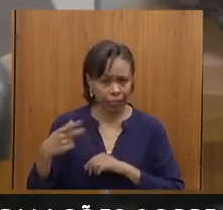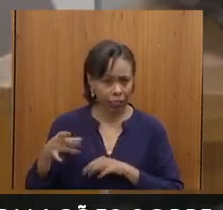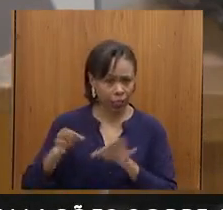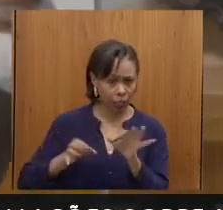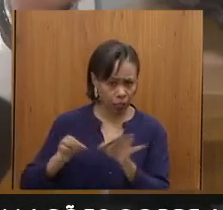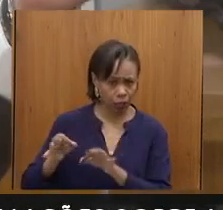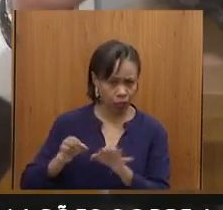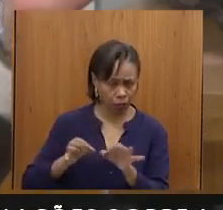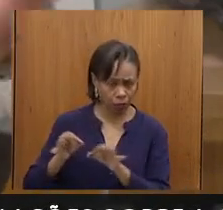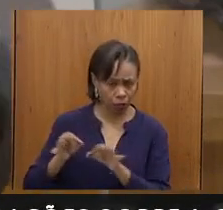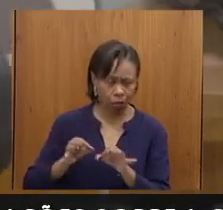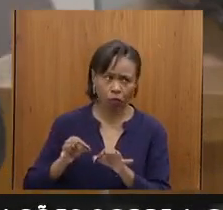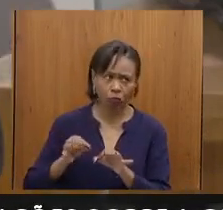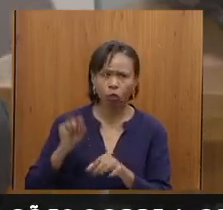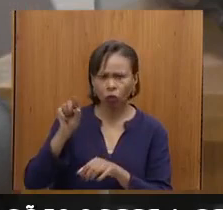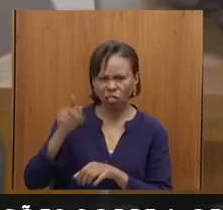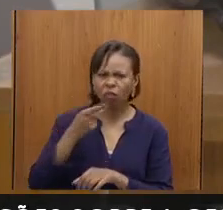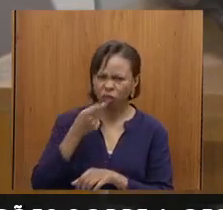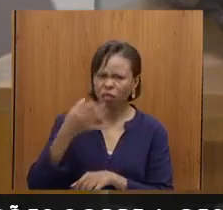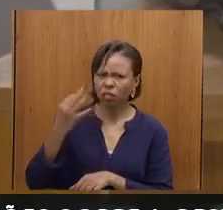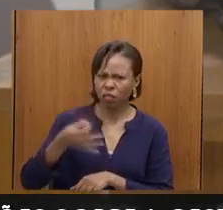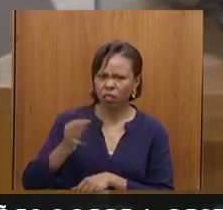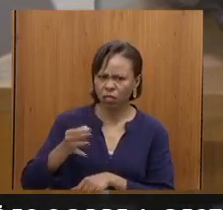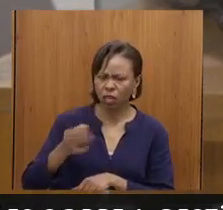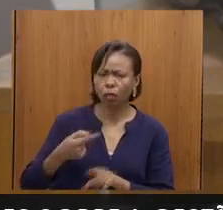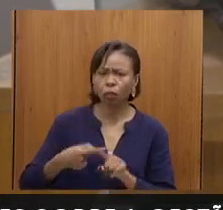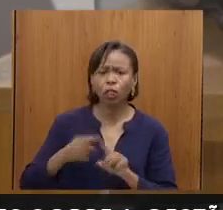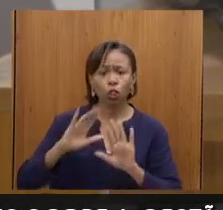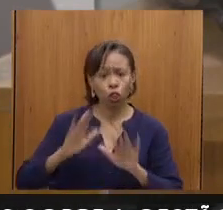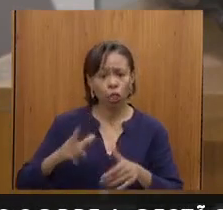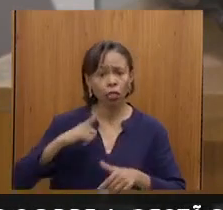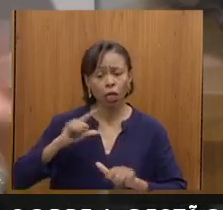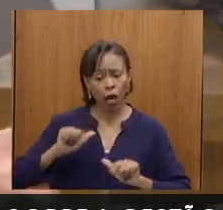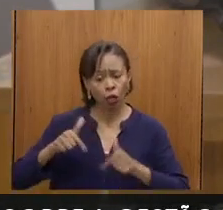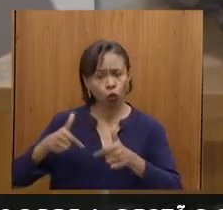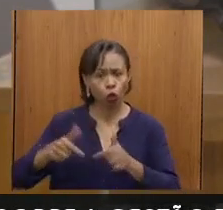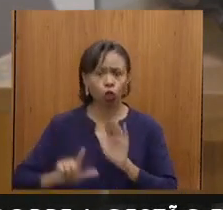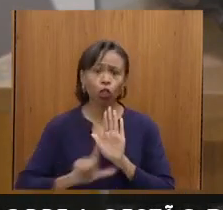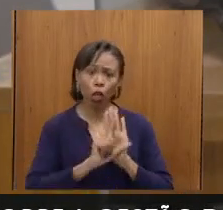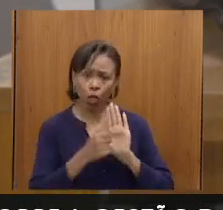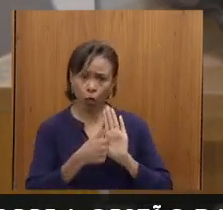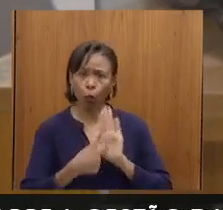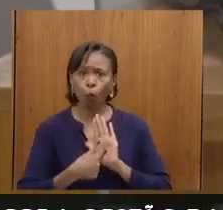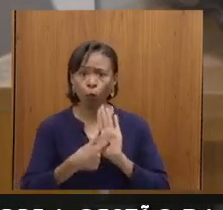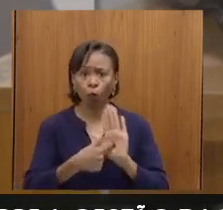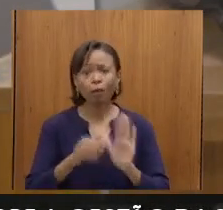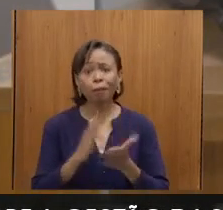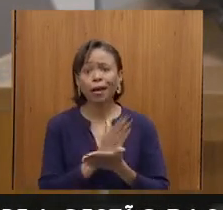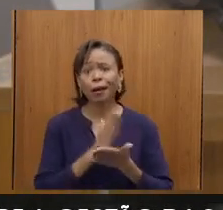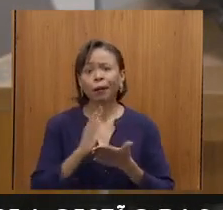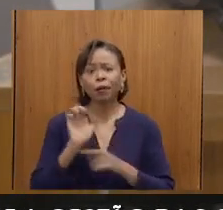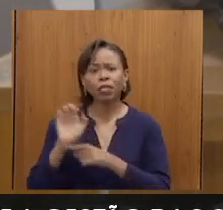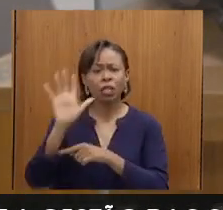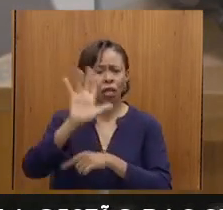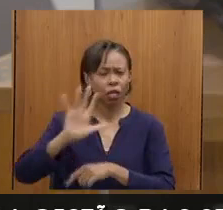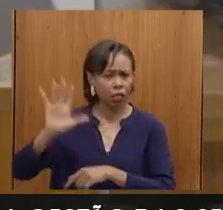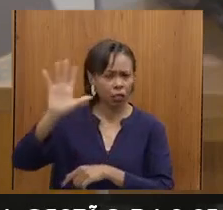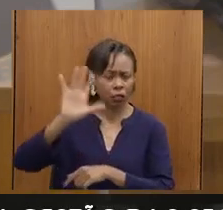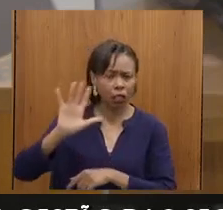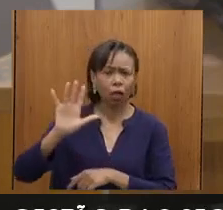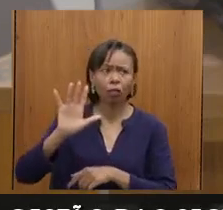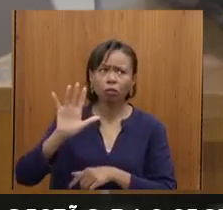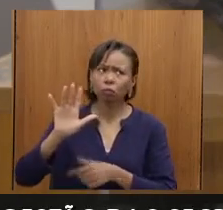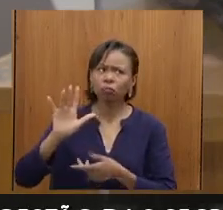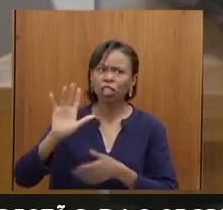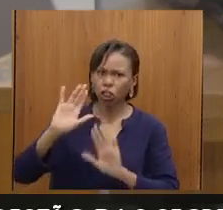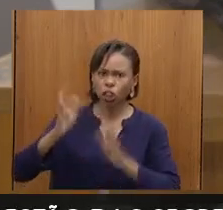acho que o senhor bem ponderou, já há ações que discutem a sua legalidade, por outro lado também já há estados que estão com a plena